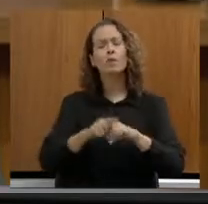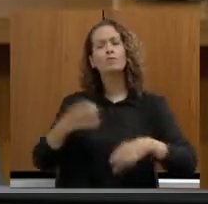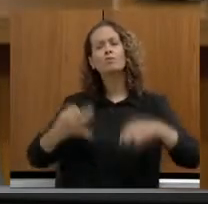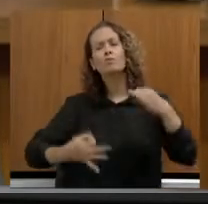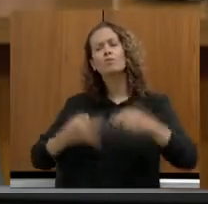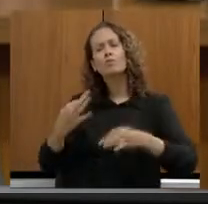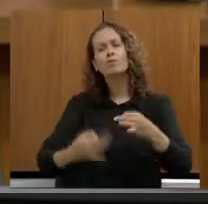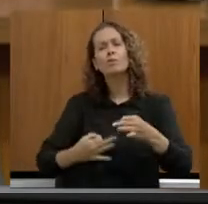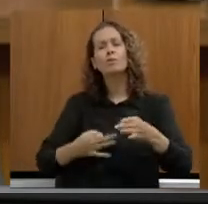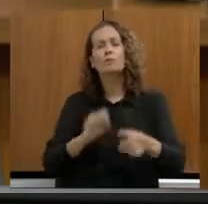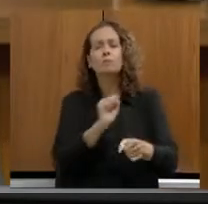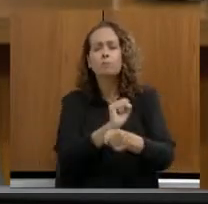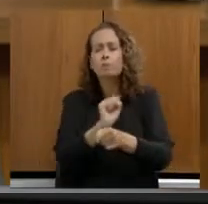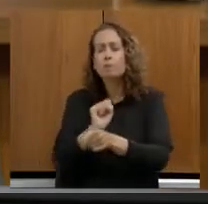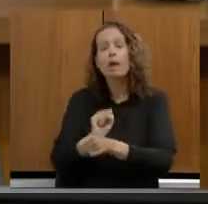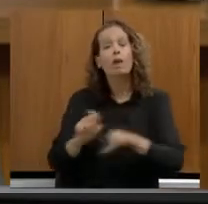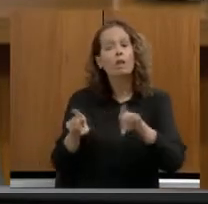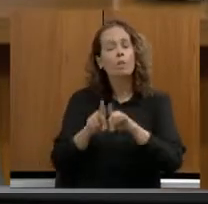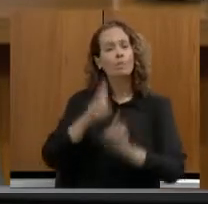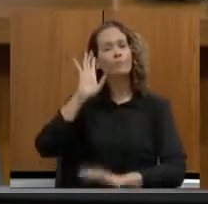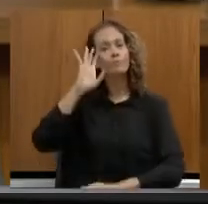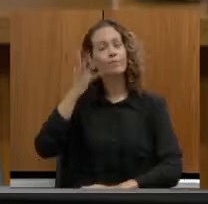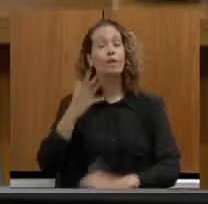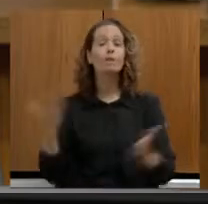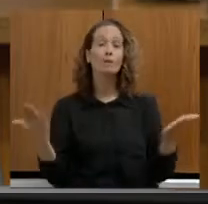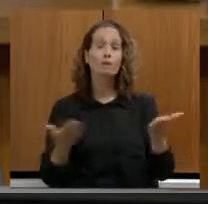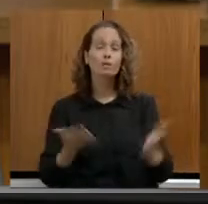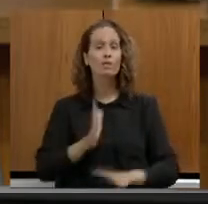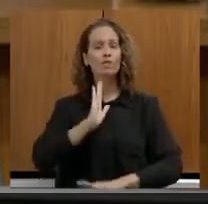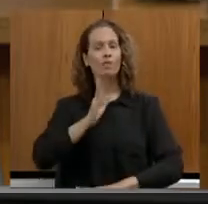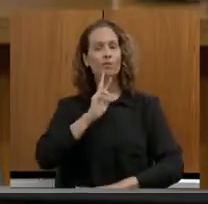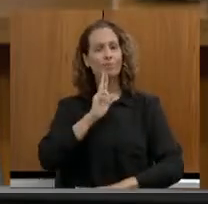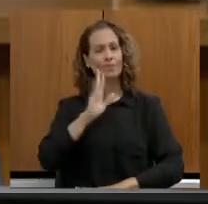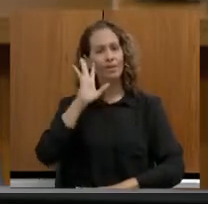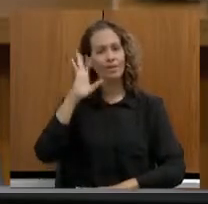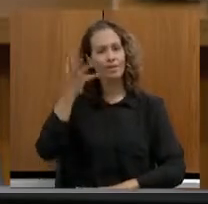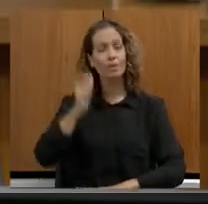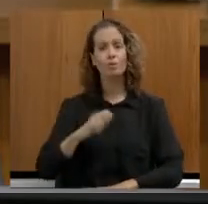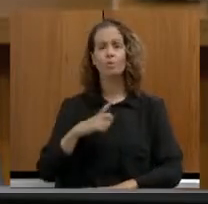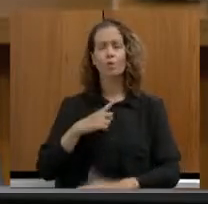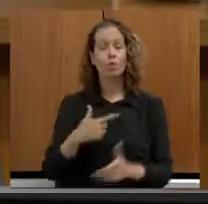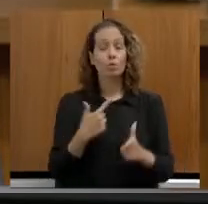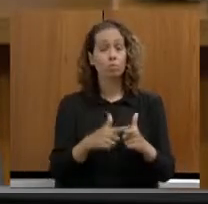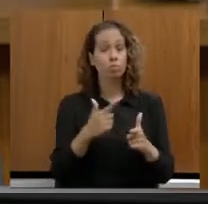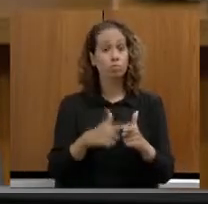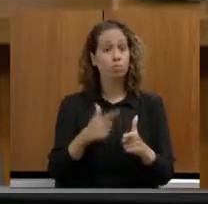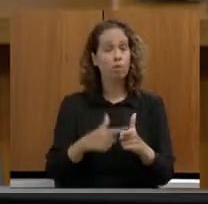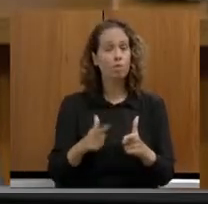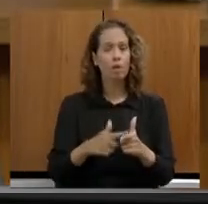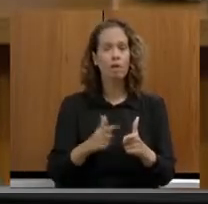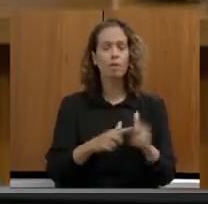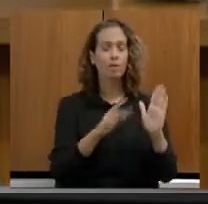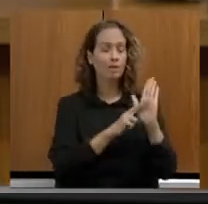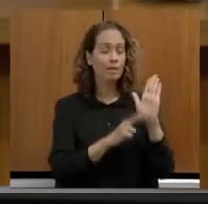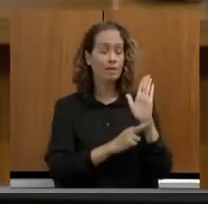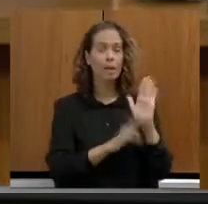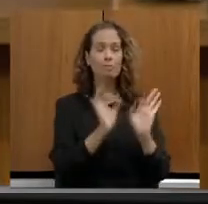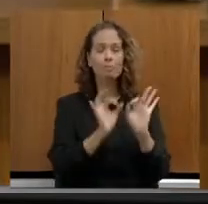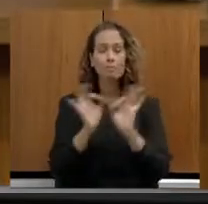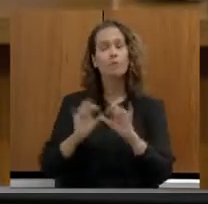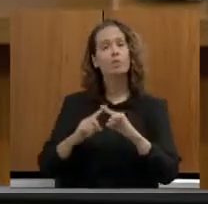e elas estarem agora sendo bem atendidos havia um problema muito grande de regularização nesse processo